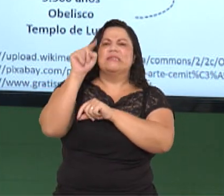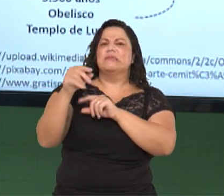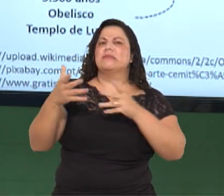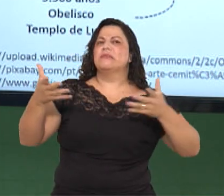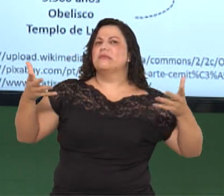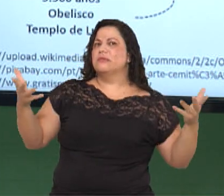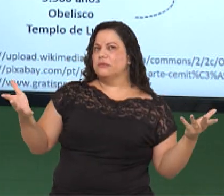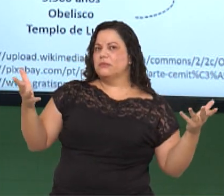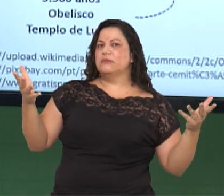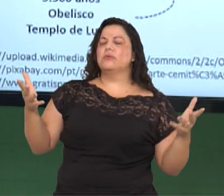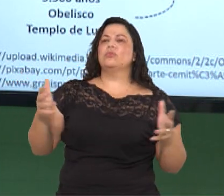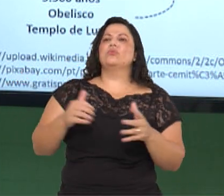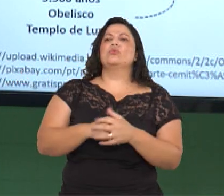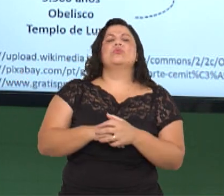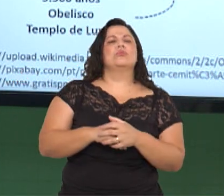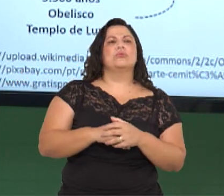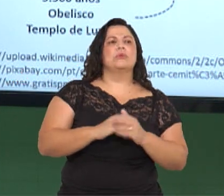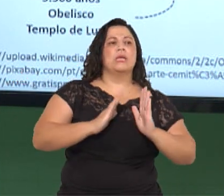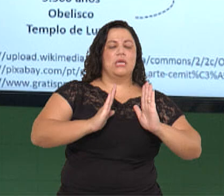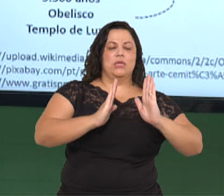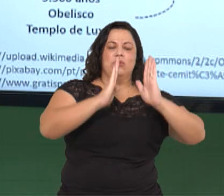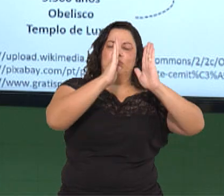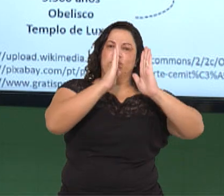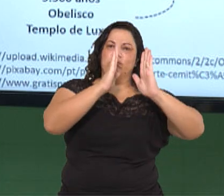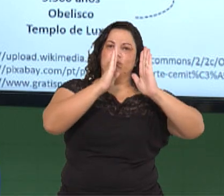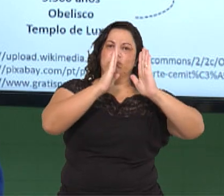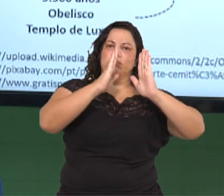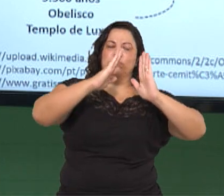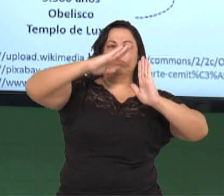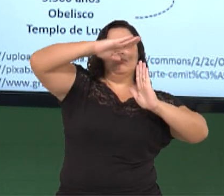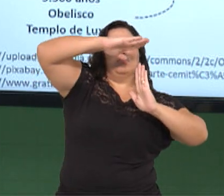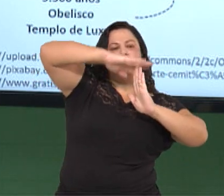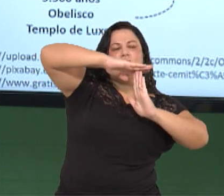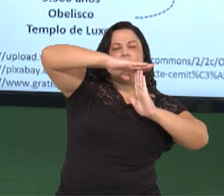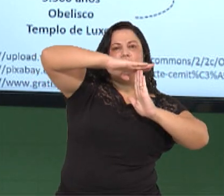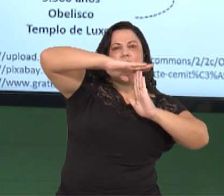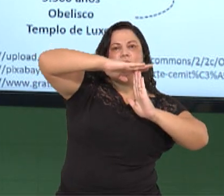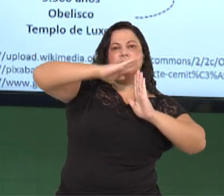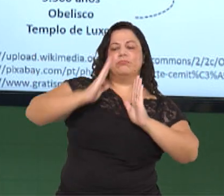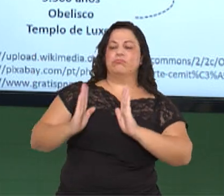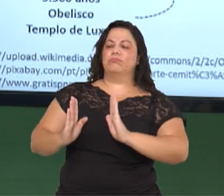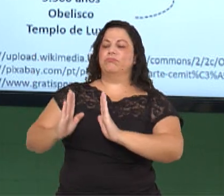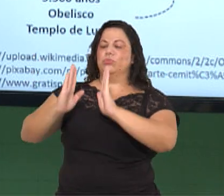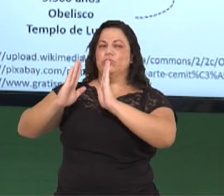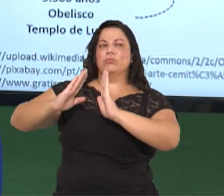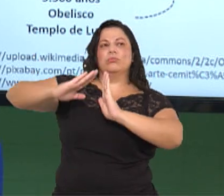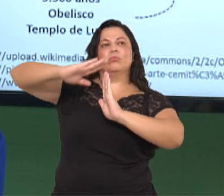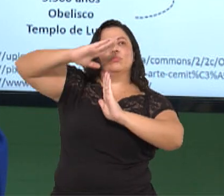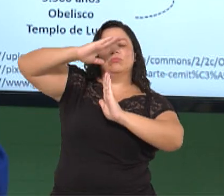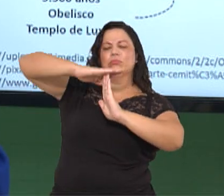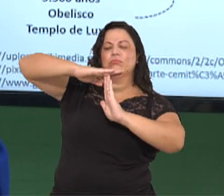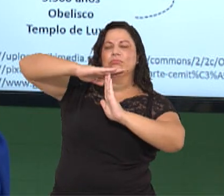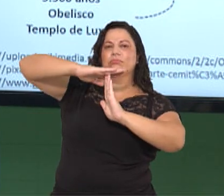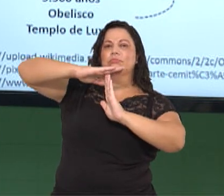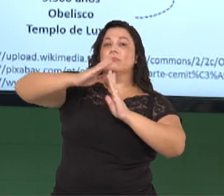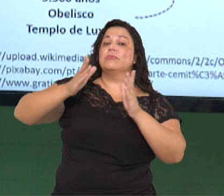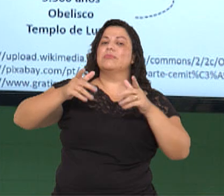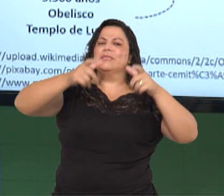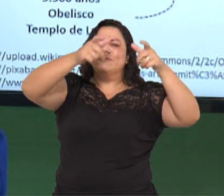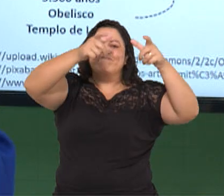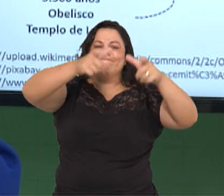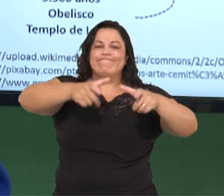que foram colocadas numa certa posição. E a posição dessas rochas também me diz sobre